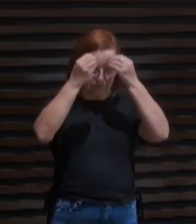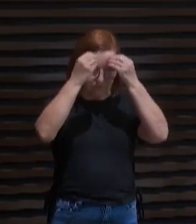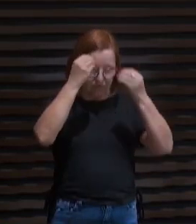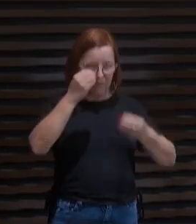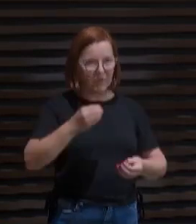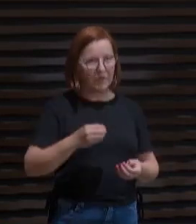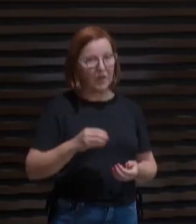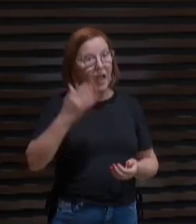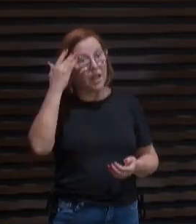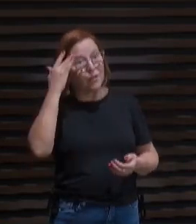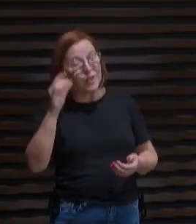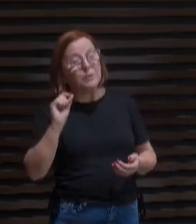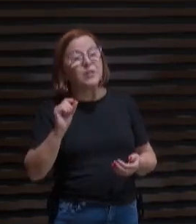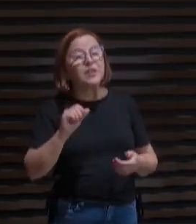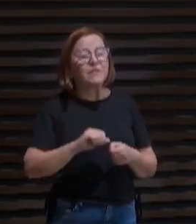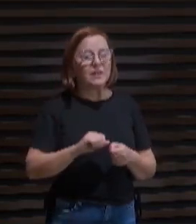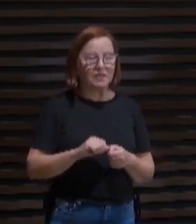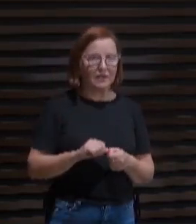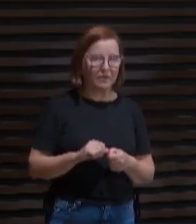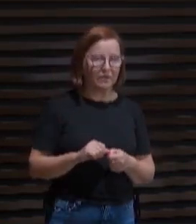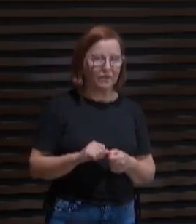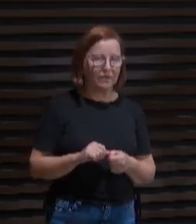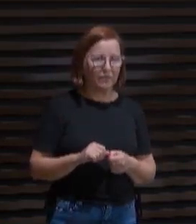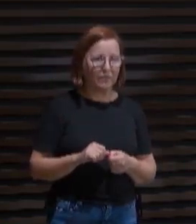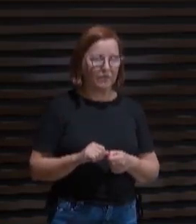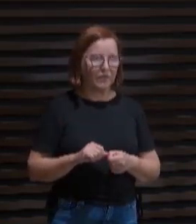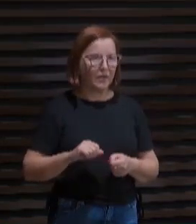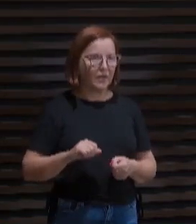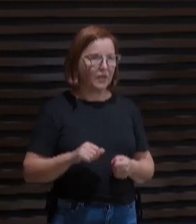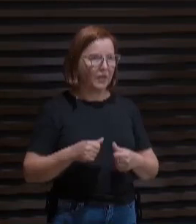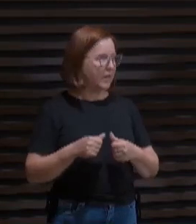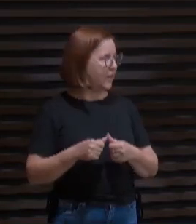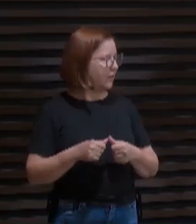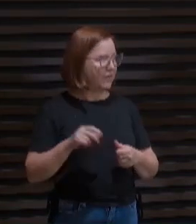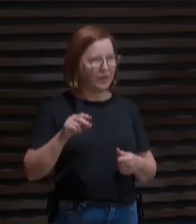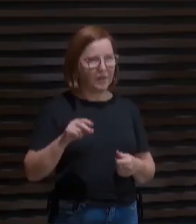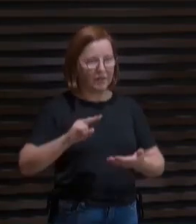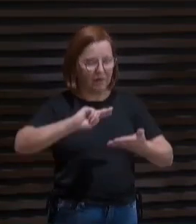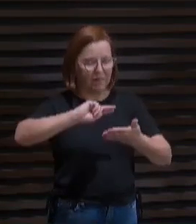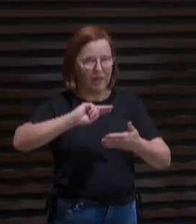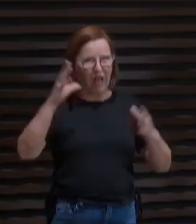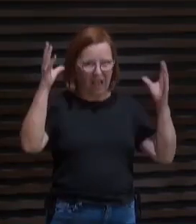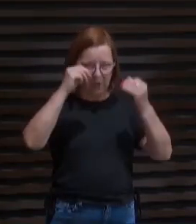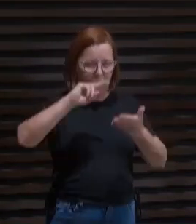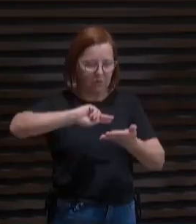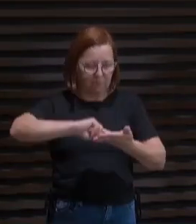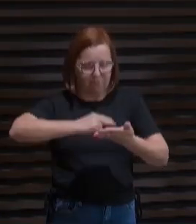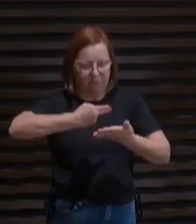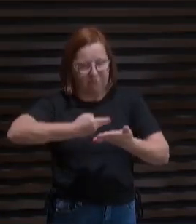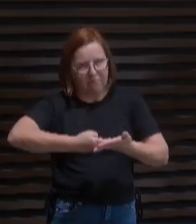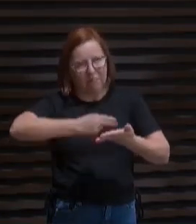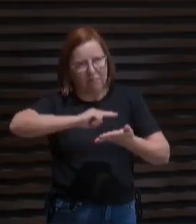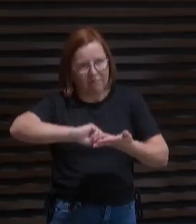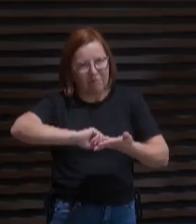que fazer. Aí fica igual o bife na chapa para dormir, né? Vira para um lado, vira para o outro, vira para o lado,